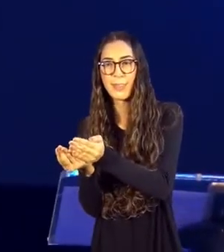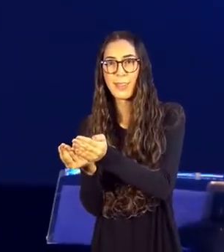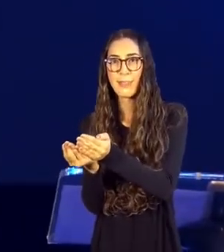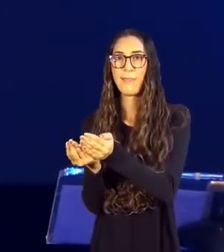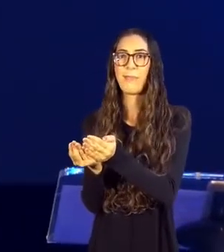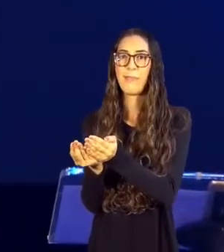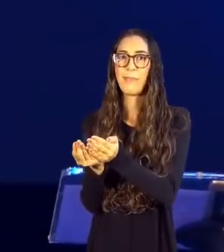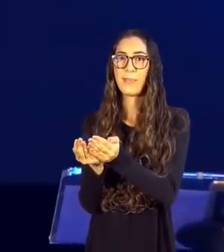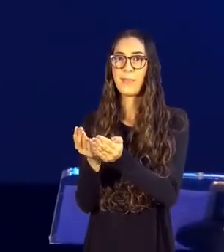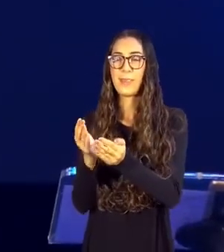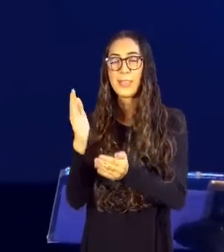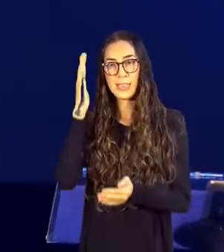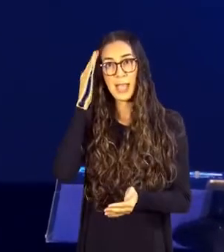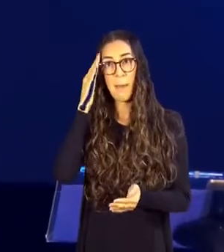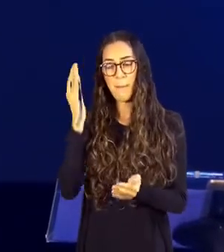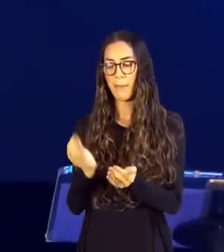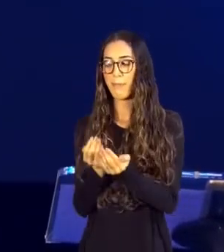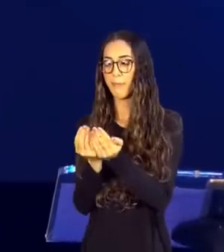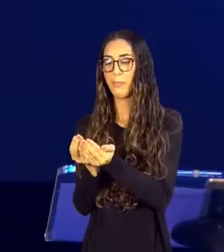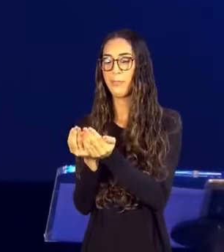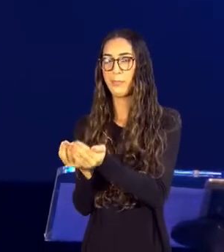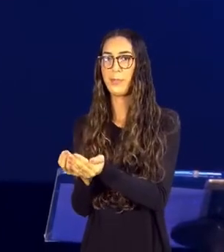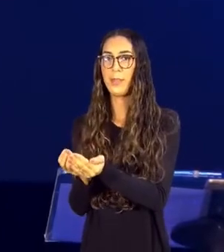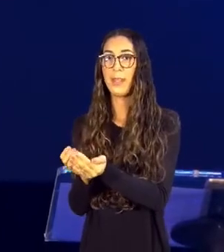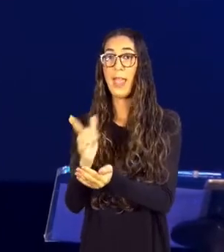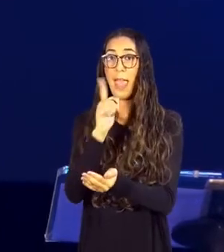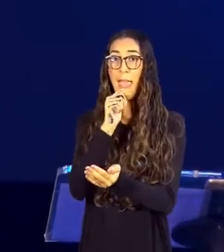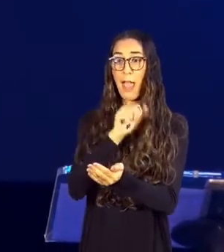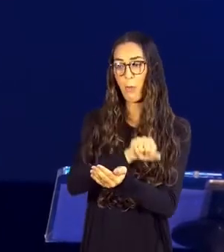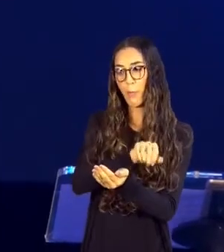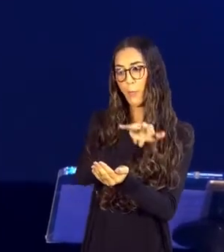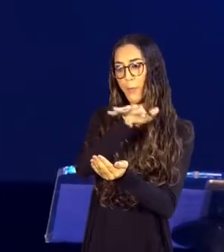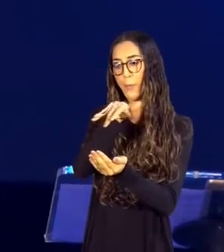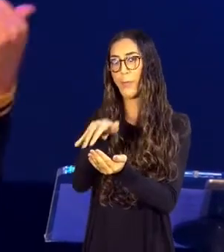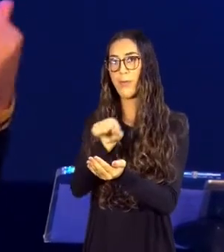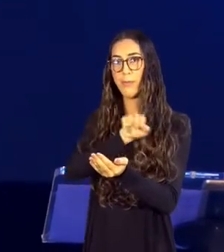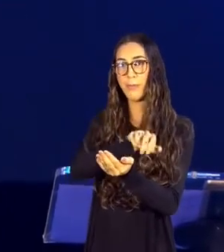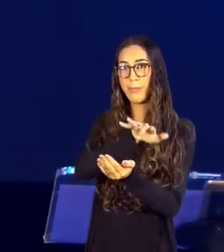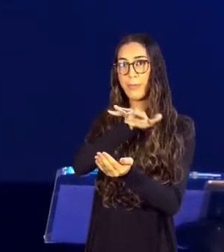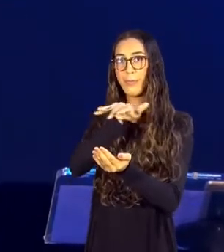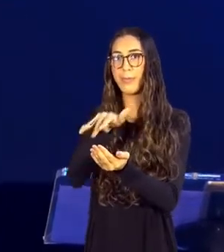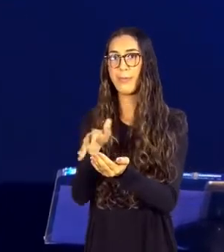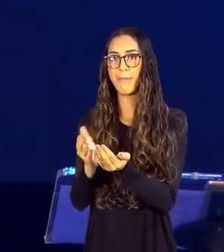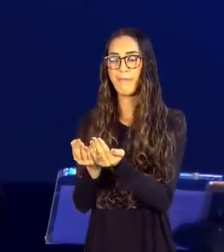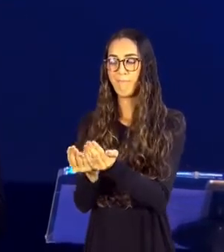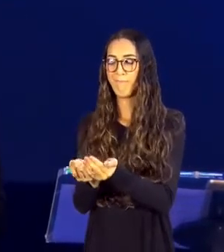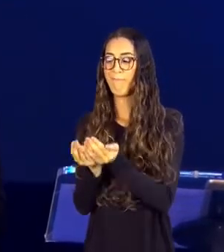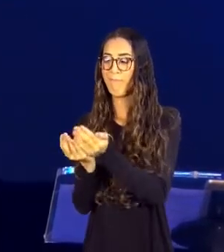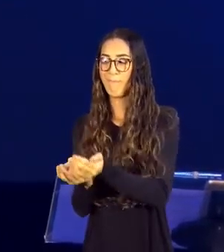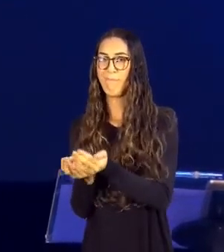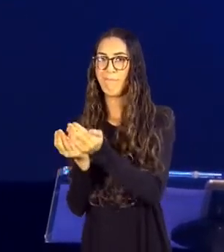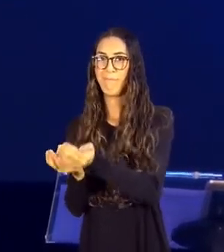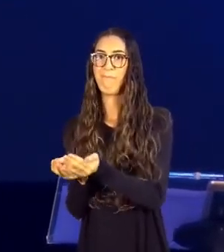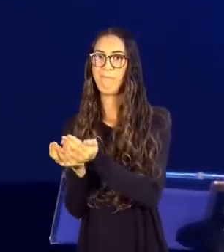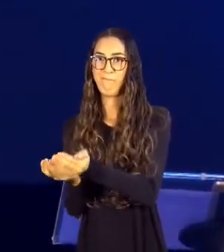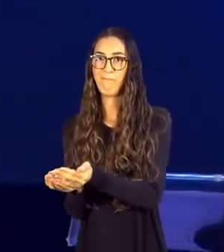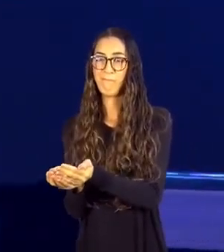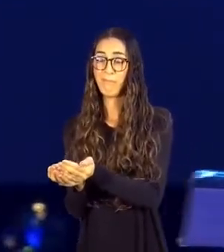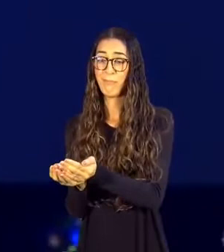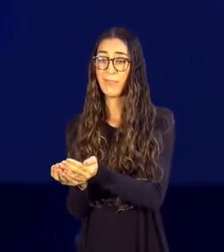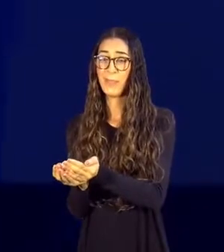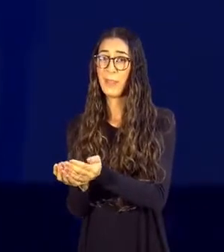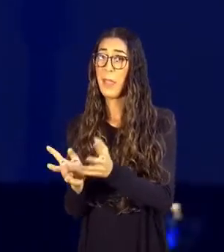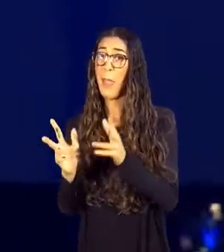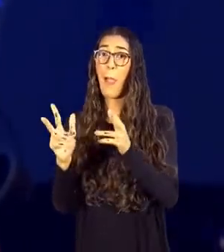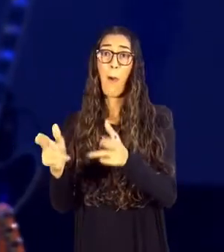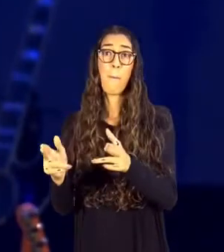gente tem que pegar a canequinha e jogar água para fora, não é verdade? Como que você faz isso? Todo dia de manhã meditando na palavra